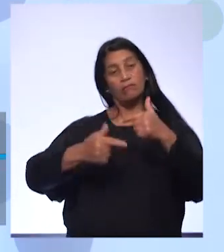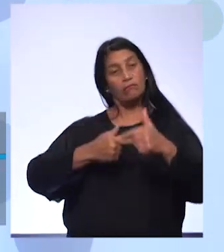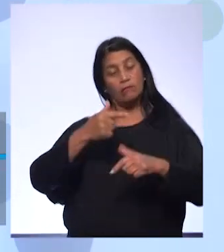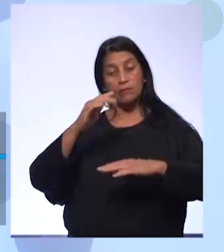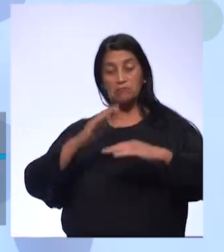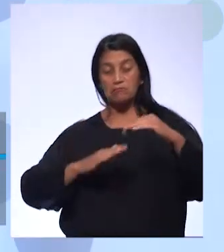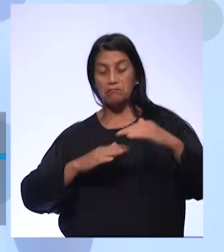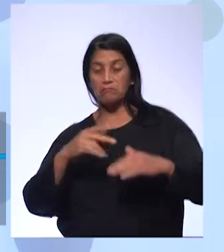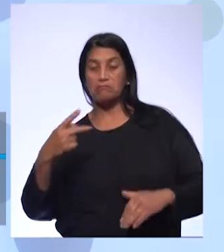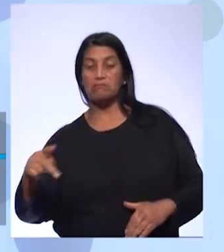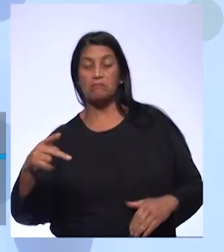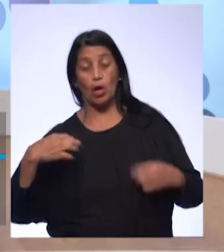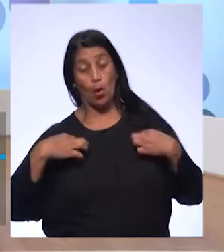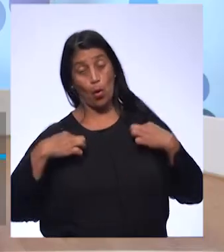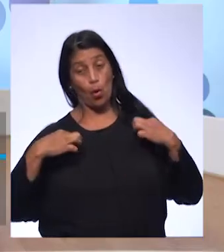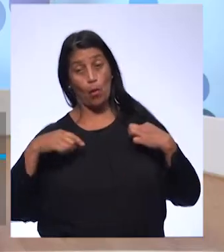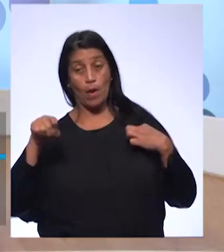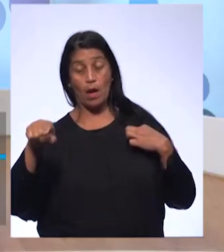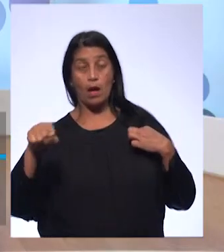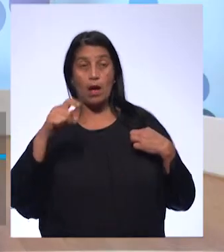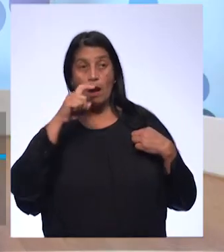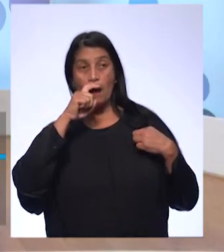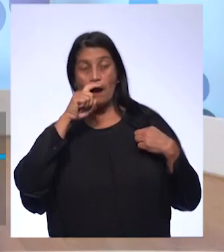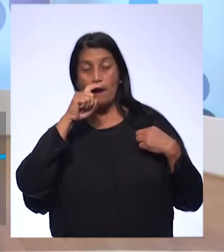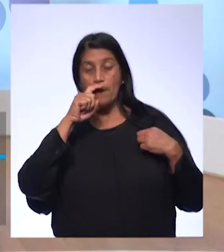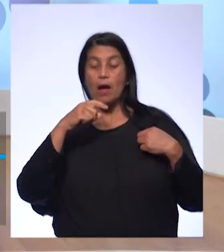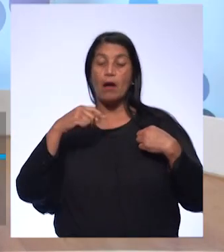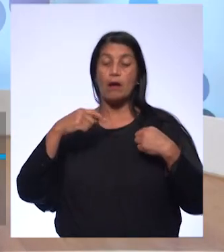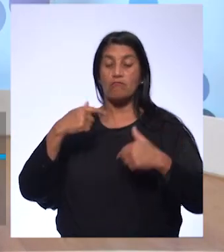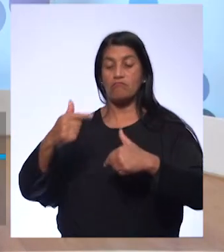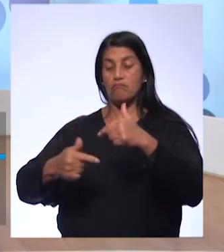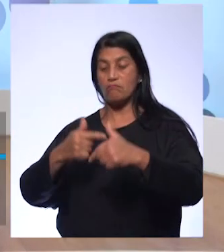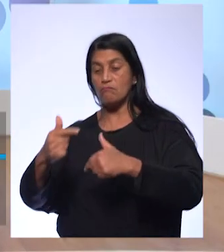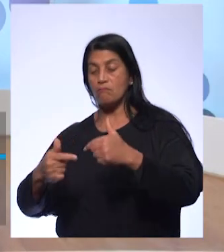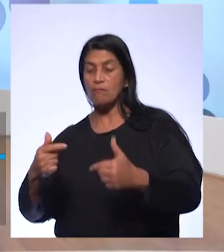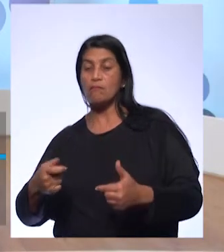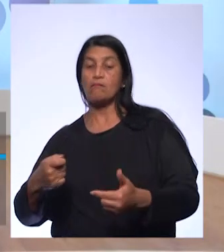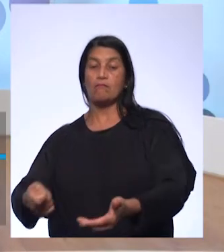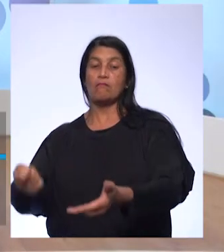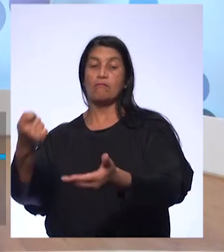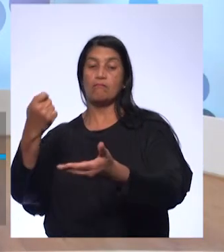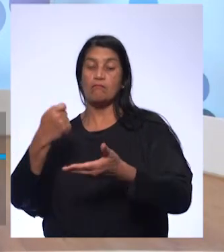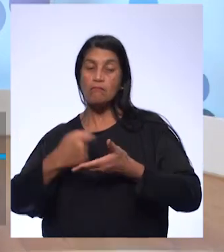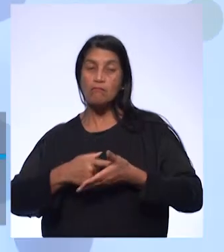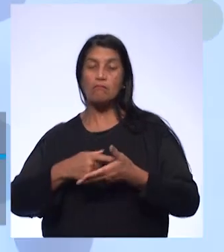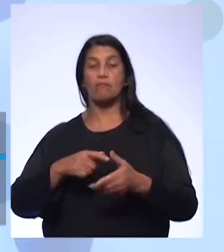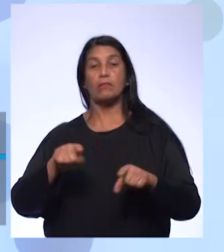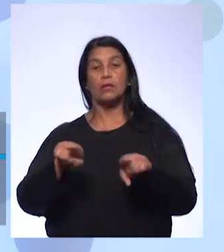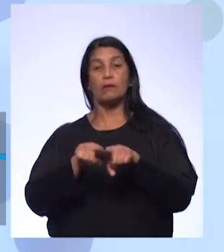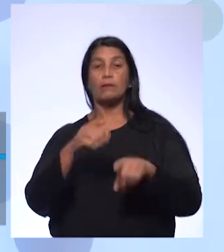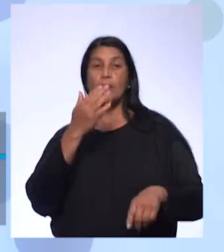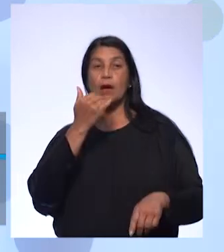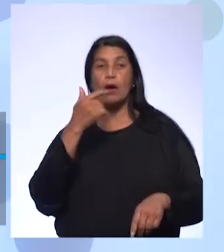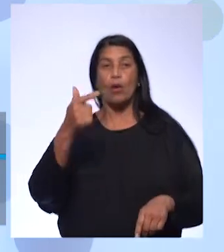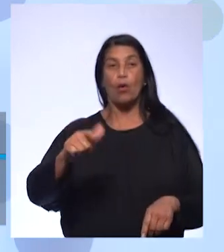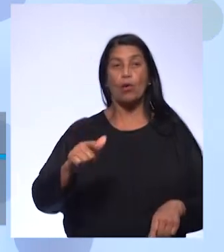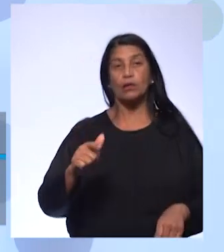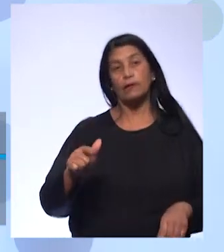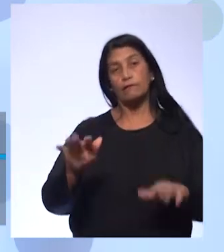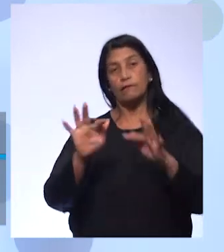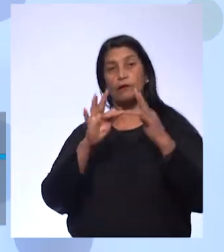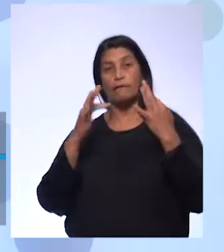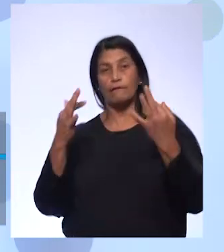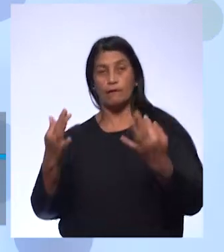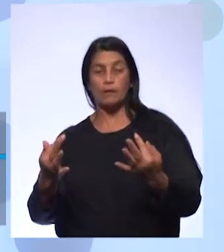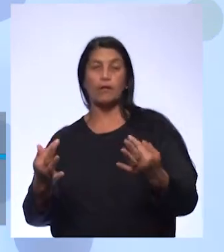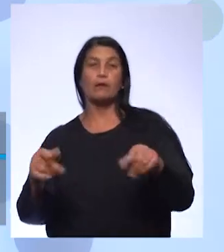nós vestiríamos seria de um pai ou de uma mãe de um aluno que foi produzido, o alimento de outra família também que atenderíamos com as